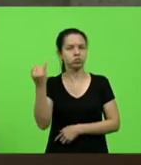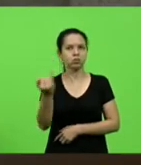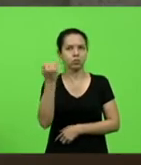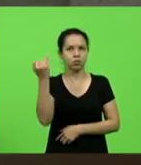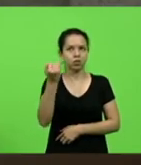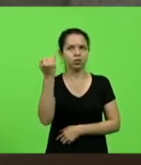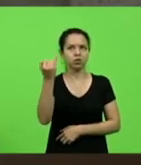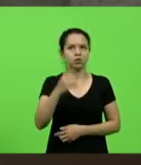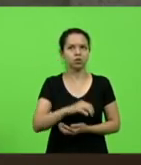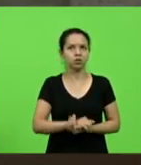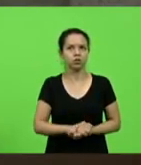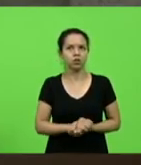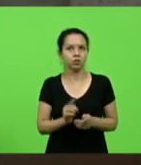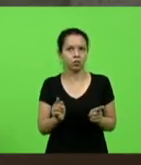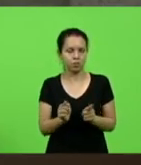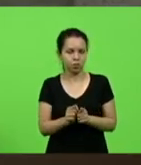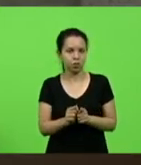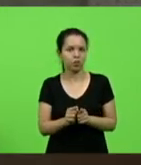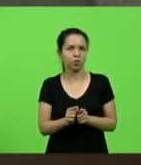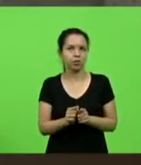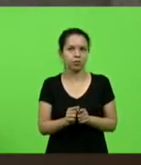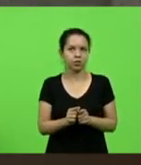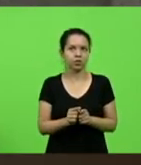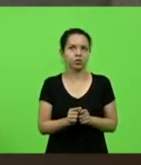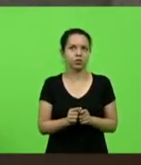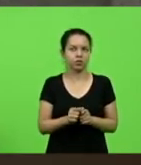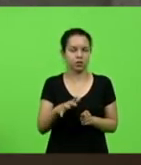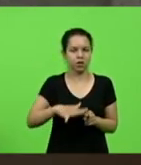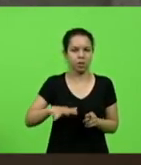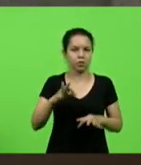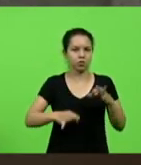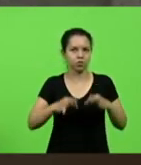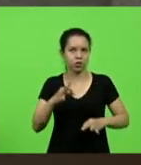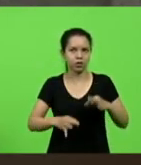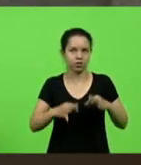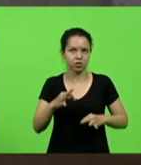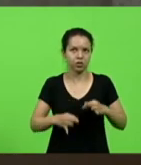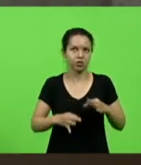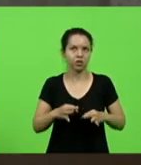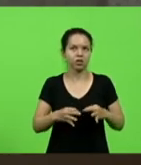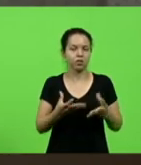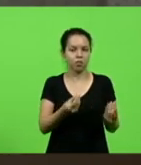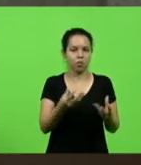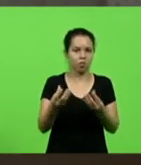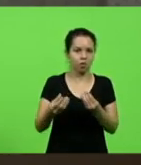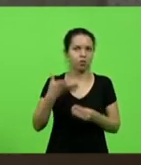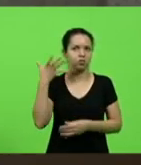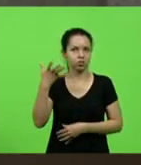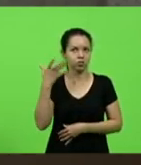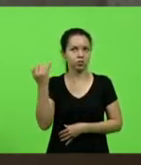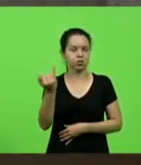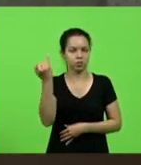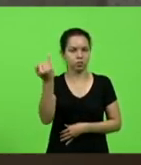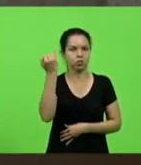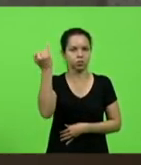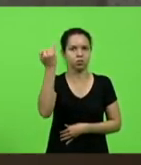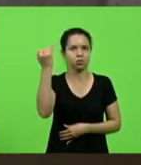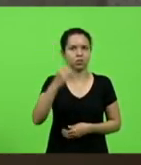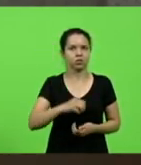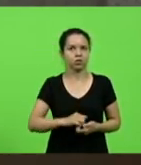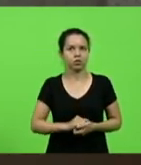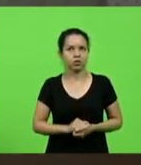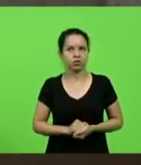pouco poderia contribuir em termos jurídicos, né, depois de tantas falas tão importantes